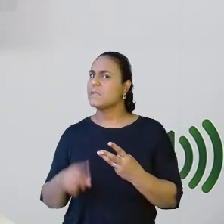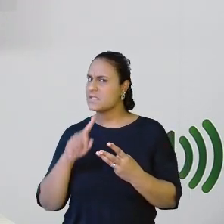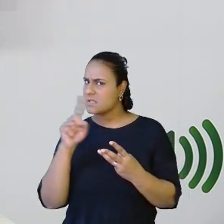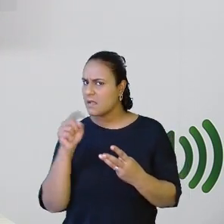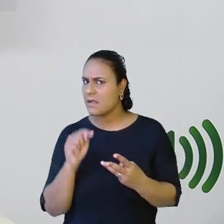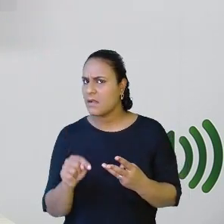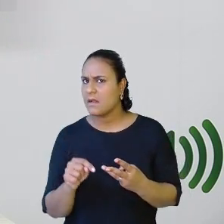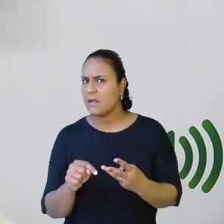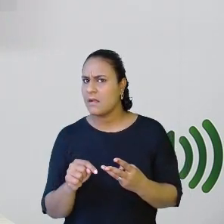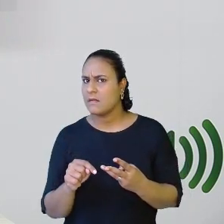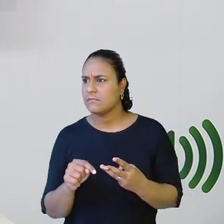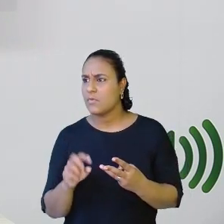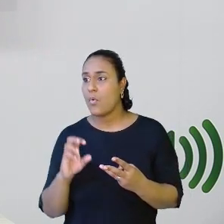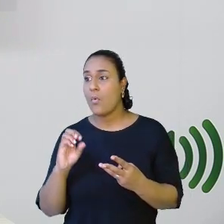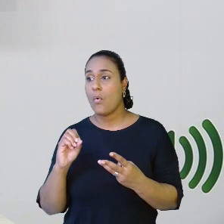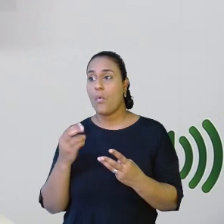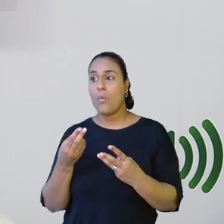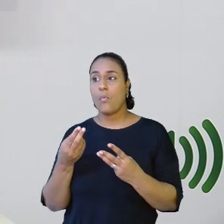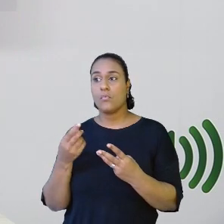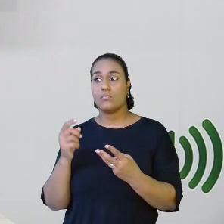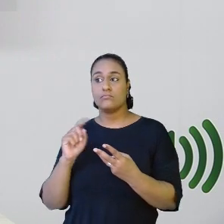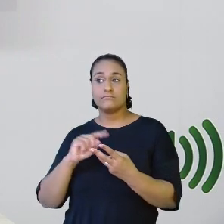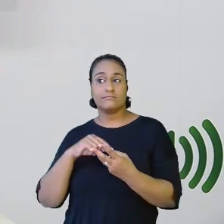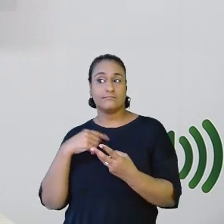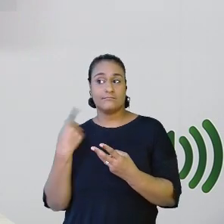centésimos? Ou é